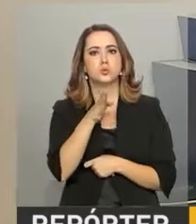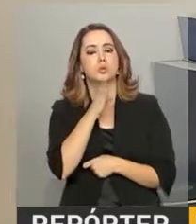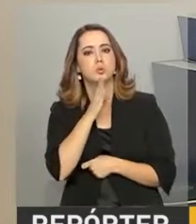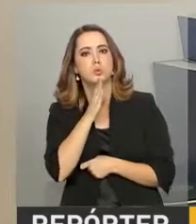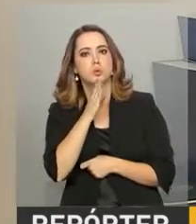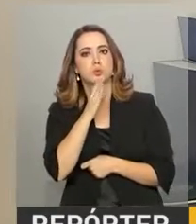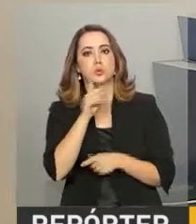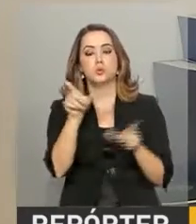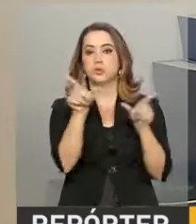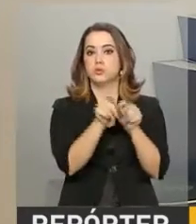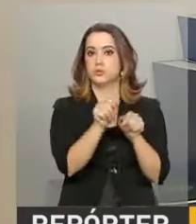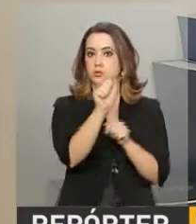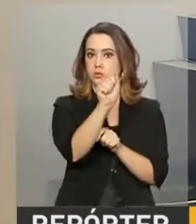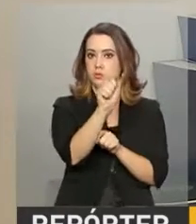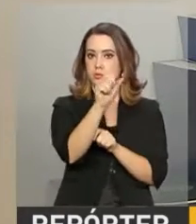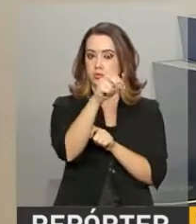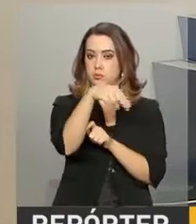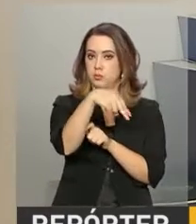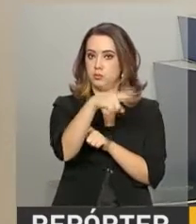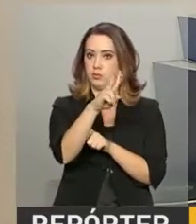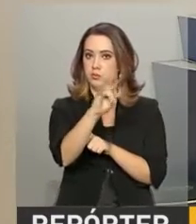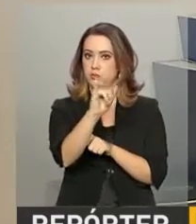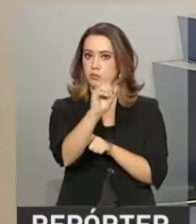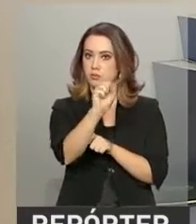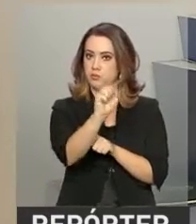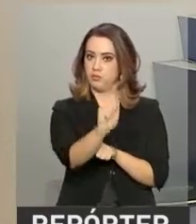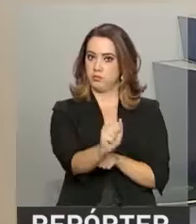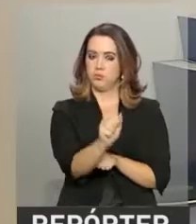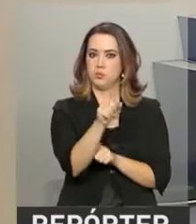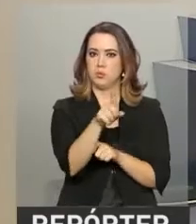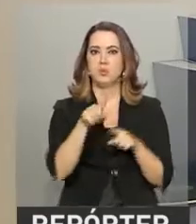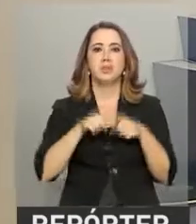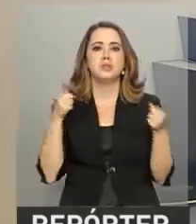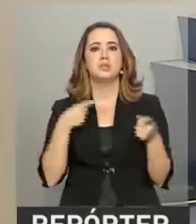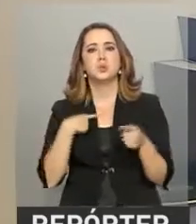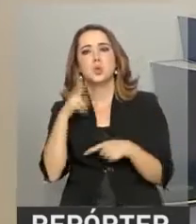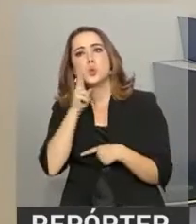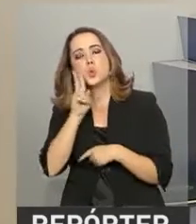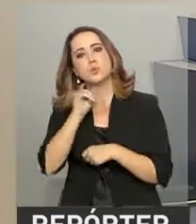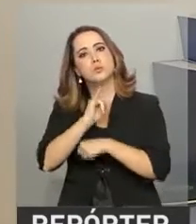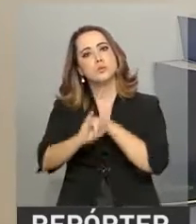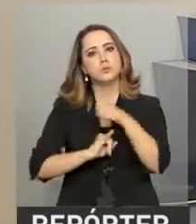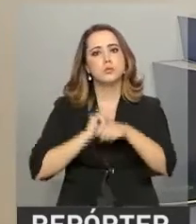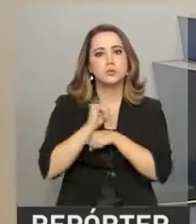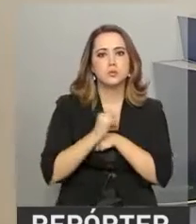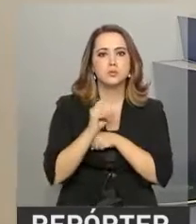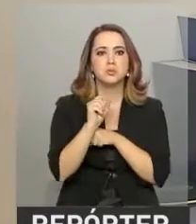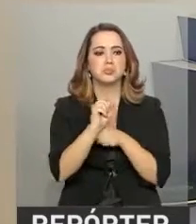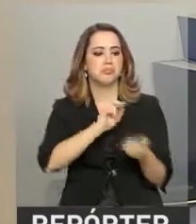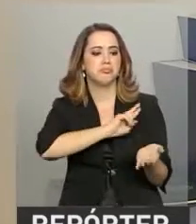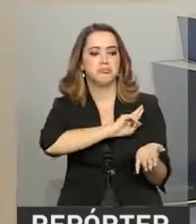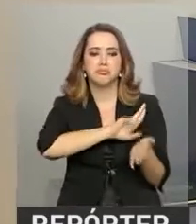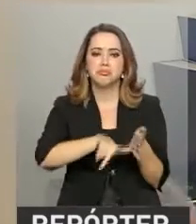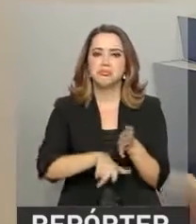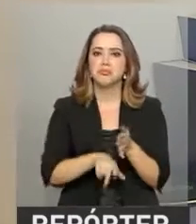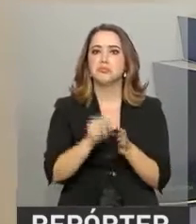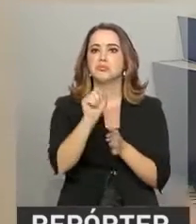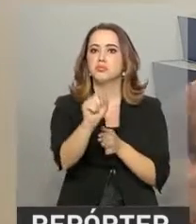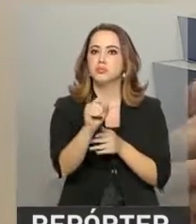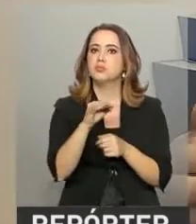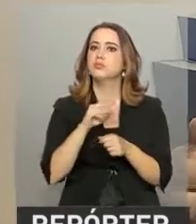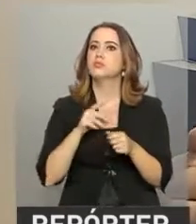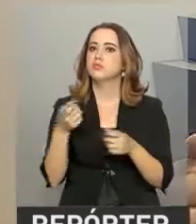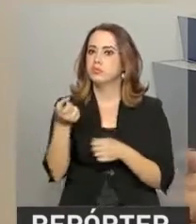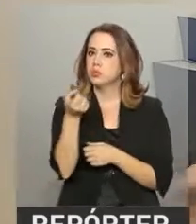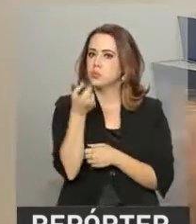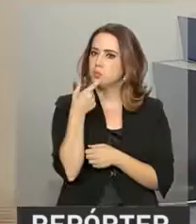anvisa para determinar de que a gente vê na internet muitos desses medicamentos que